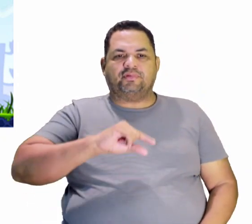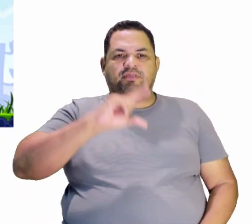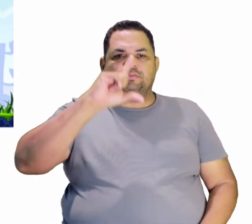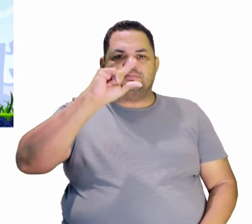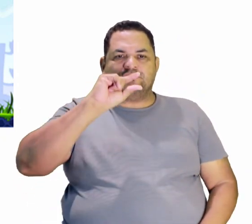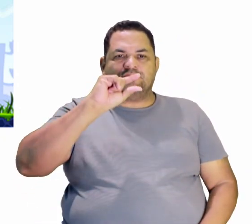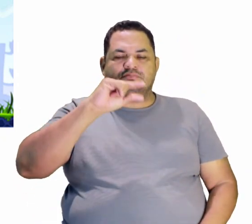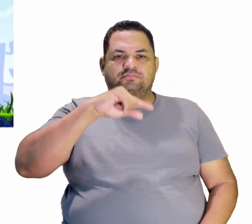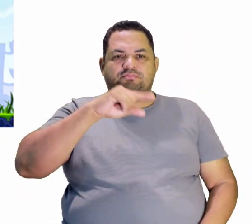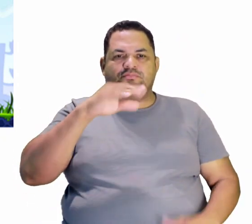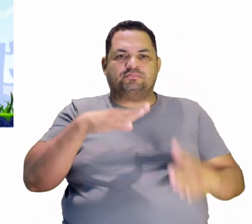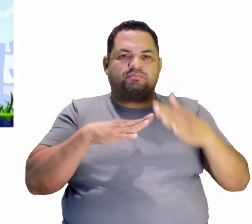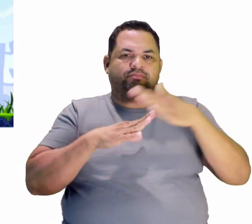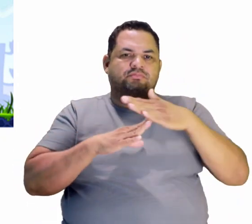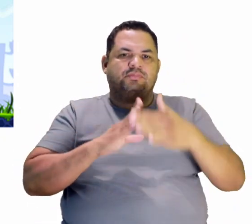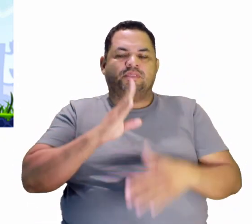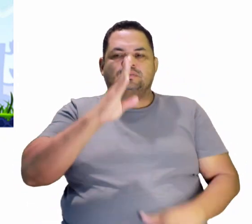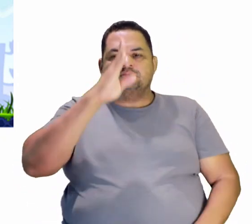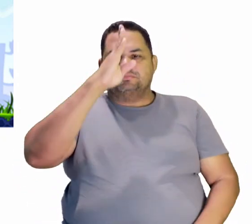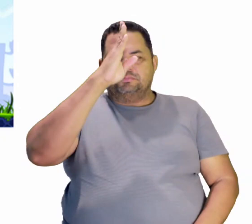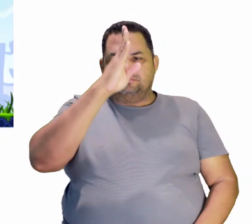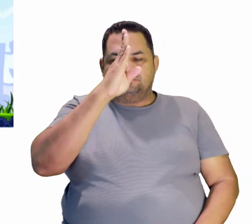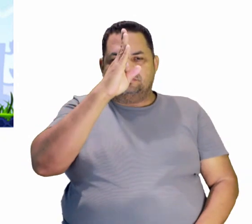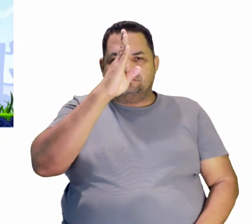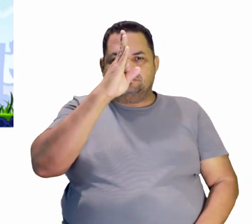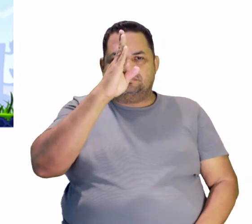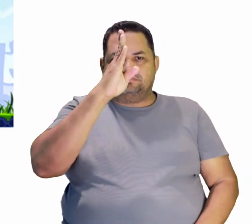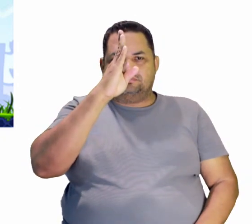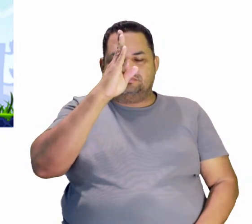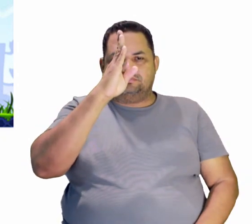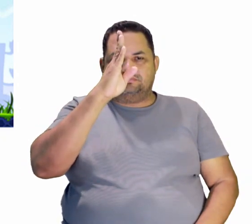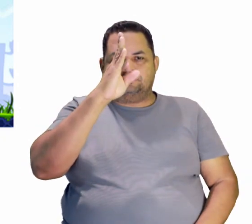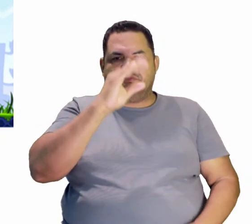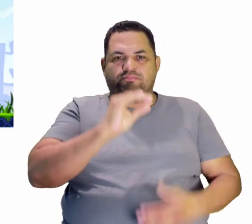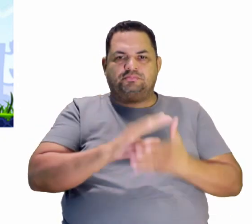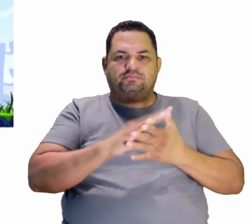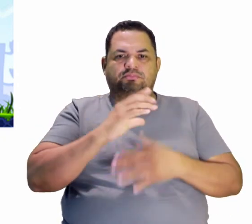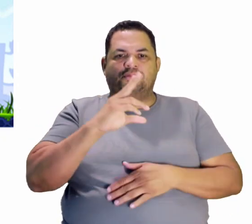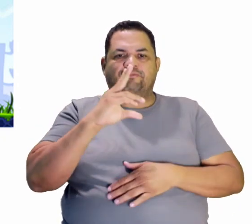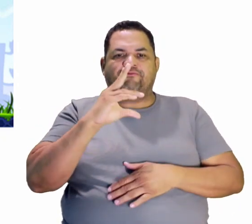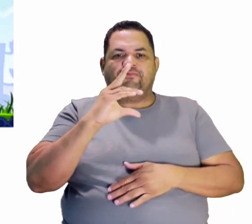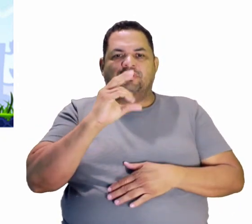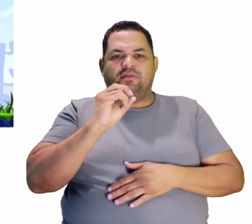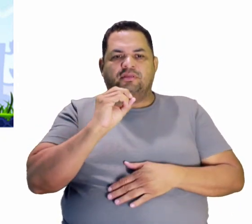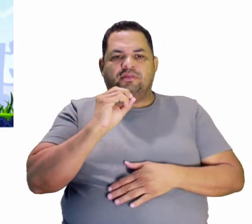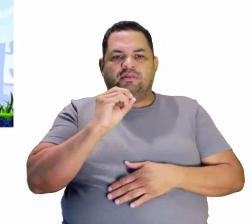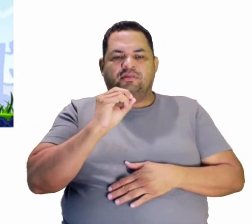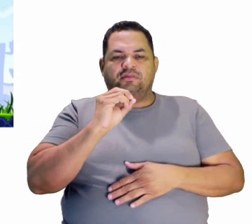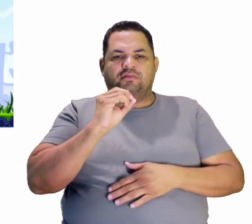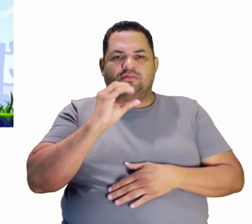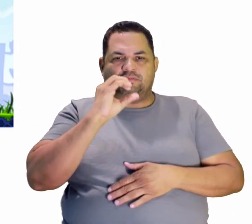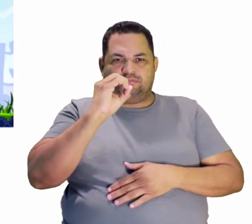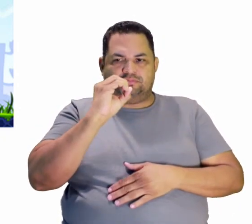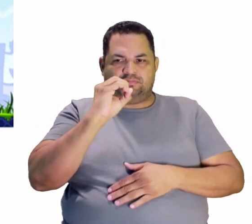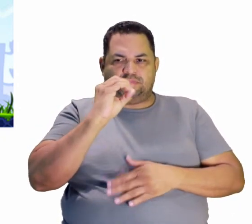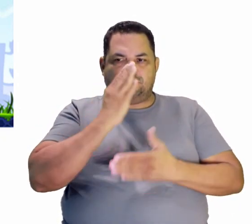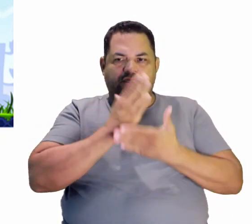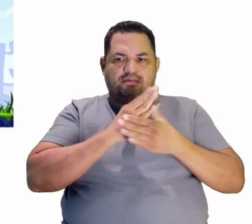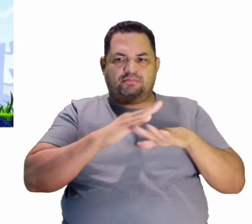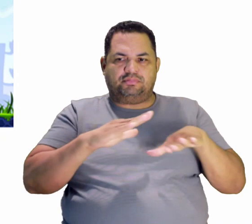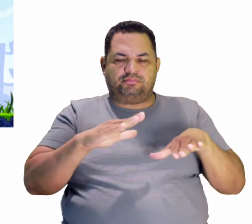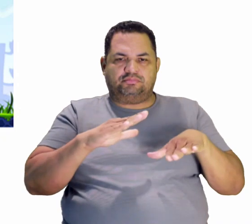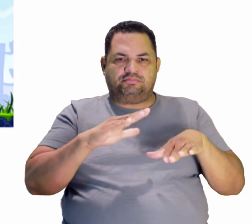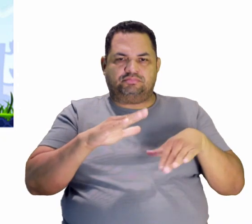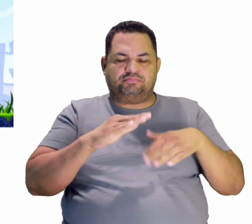ó, até que chega no ponto mais alto, a velocidade vertical zera.